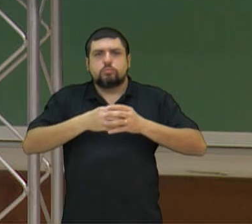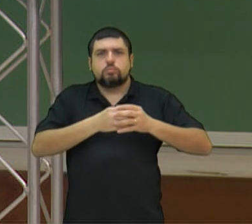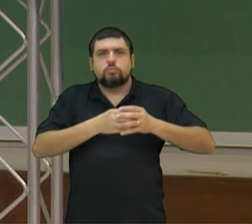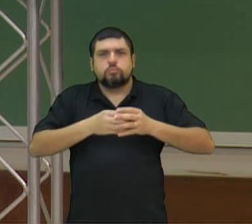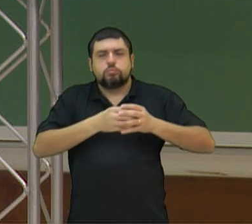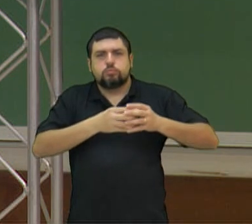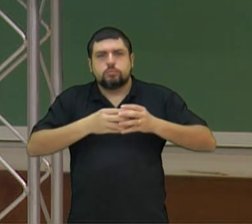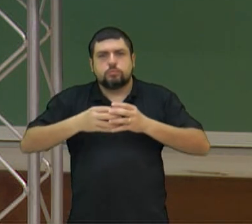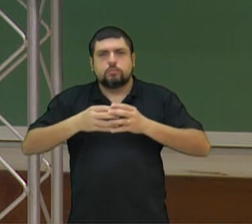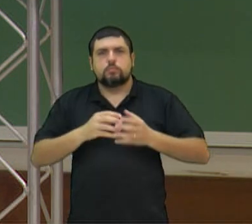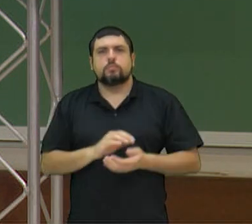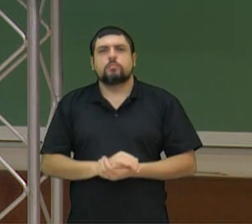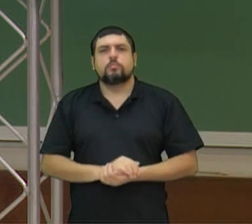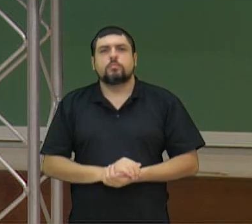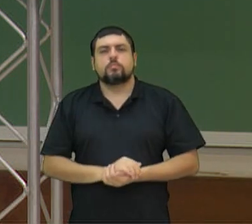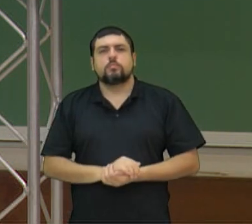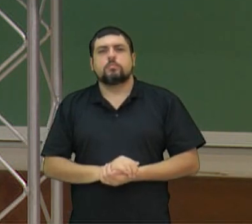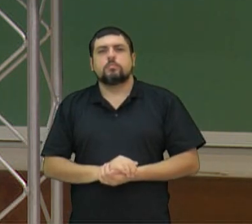dos mamíferos.